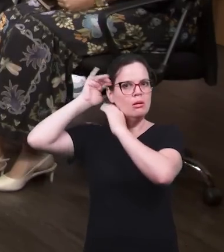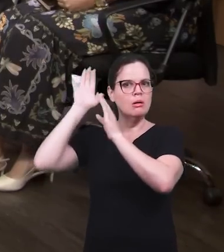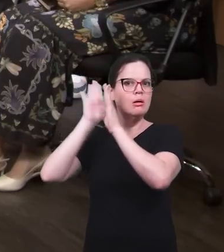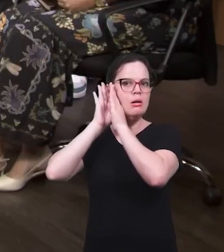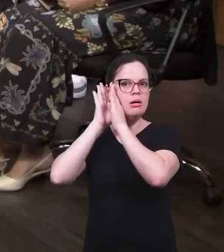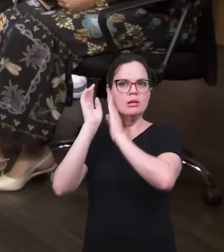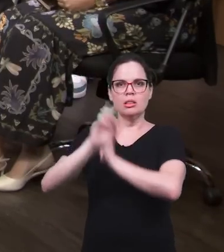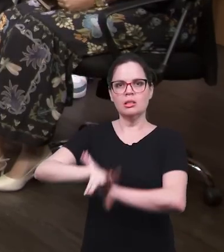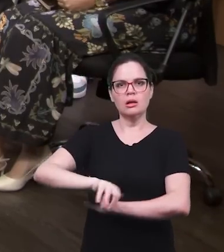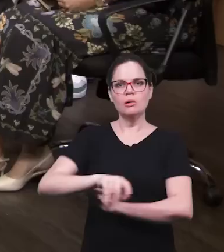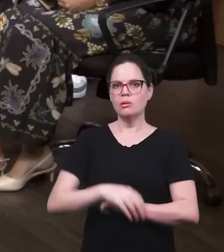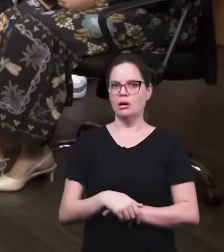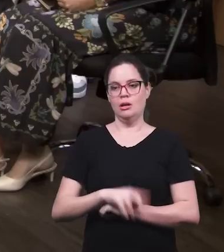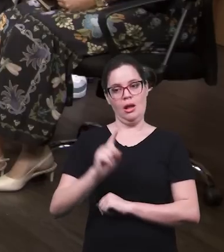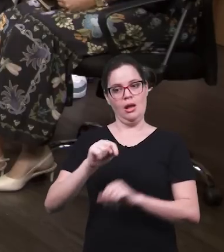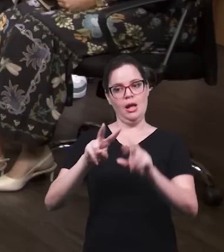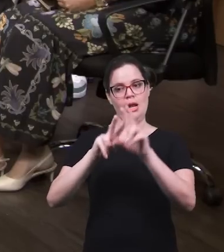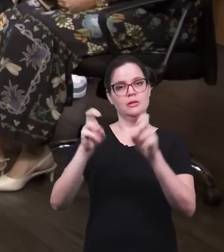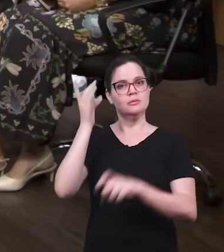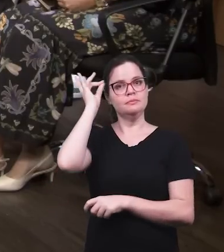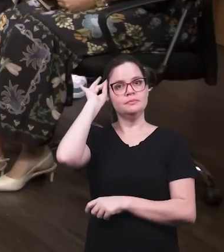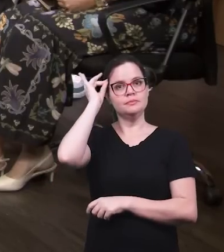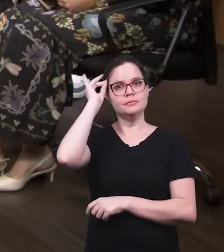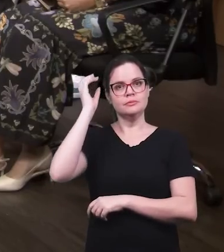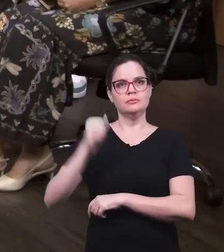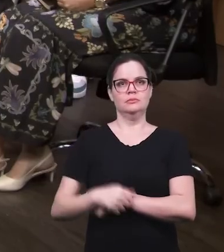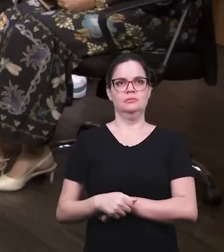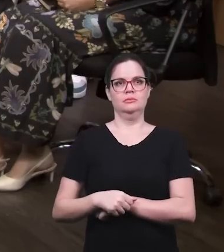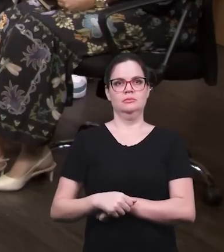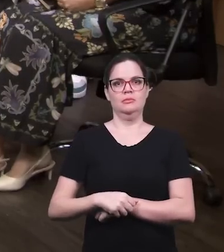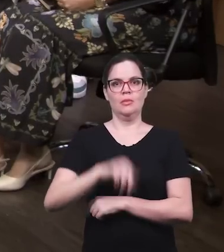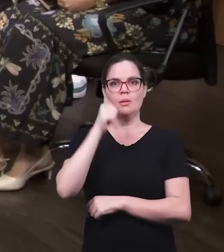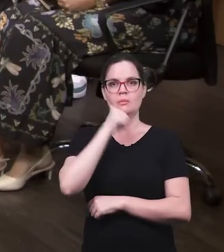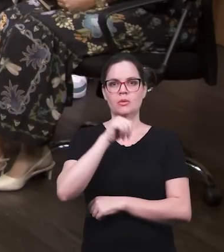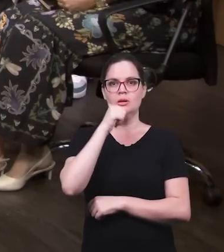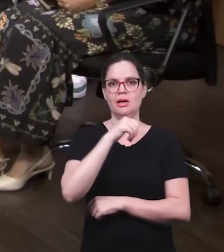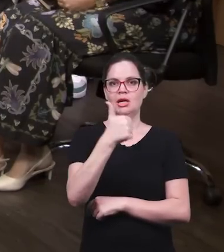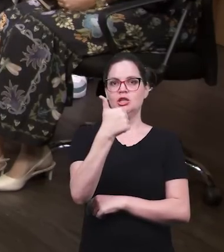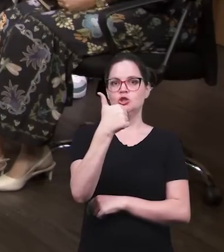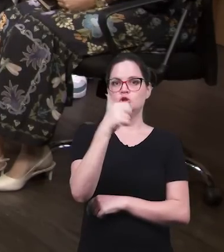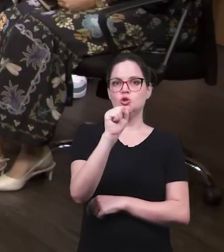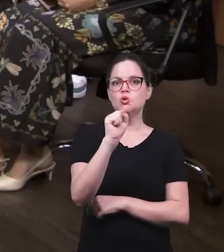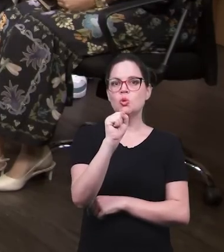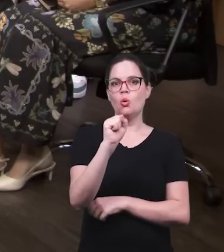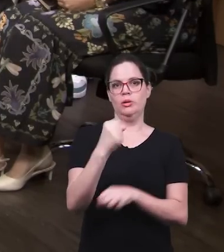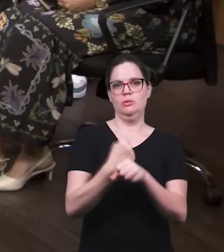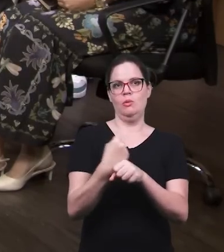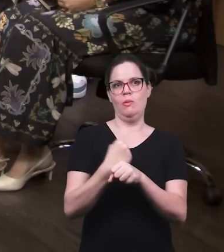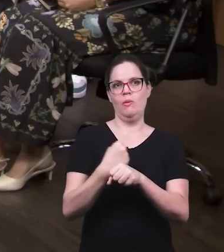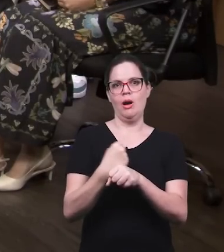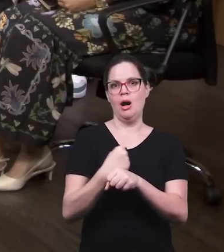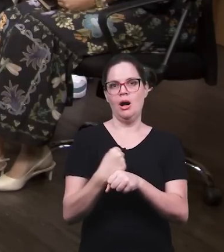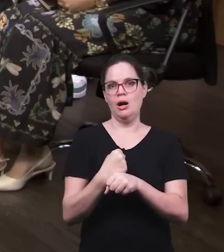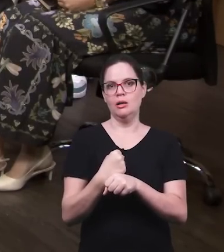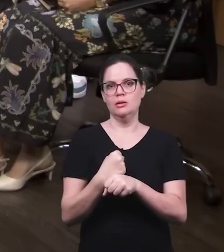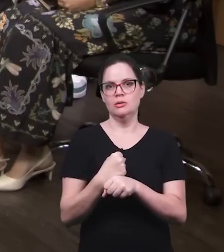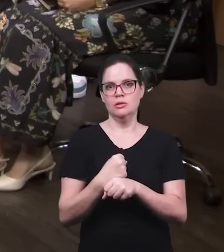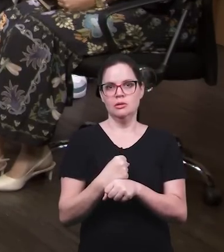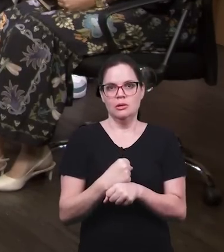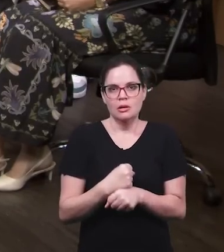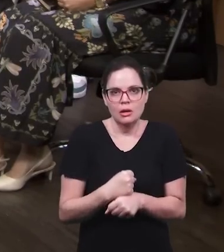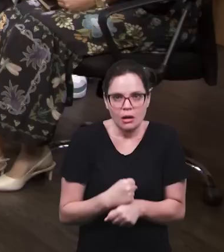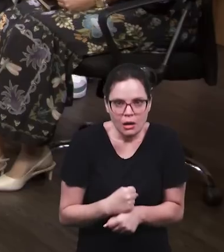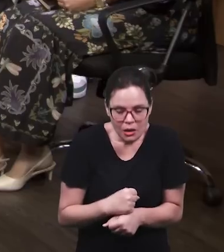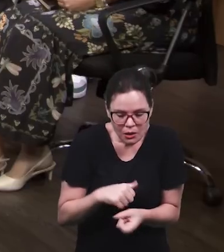questão espiritual. A mulher encurvada, há 18 anos, ela não conseguia nem andar direito, coitada. Ela andava já